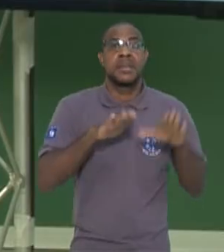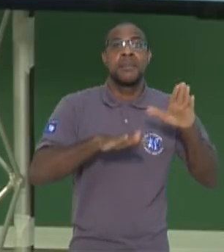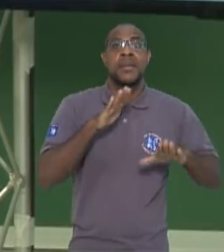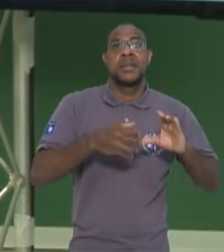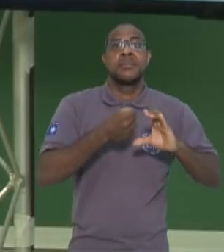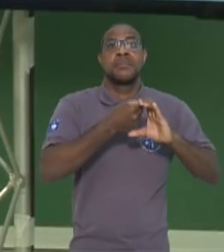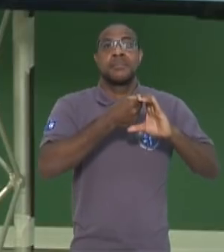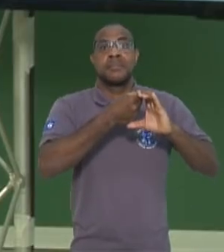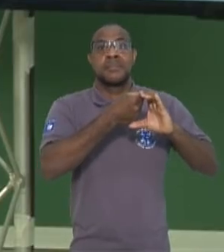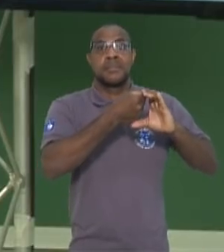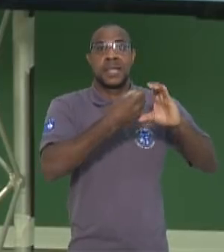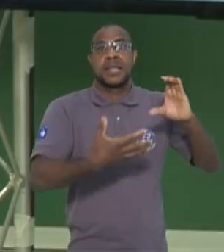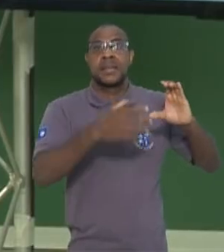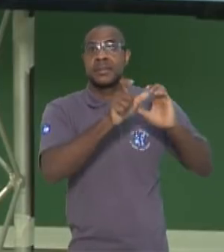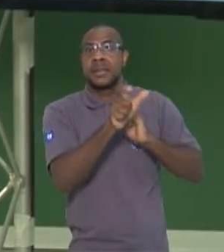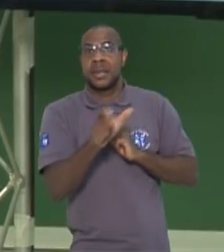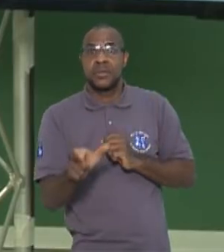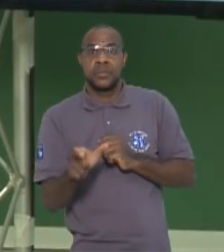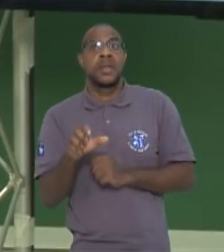público gosta.